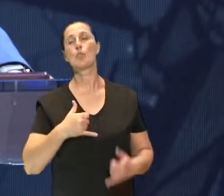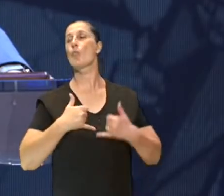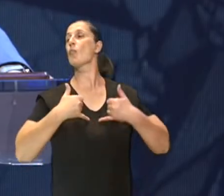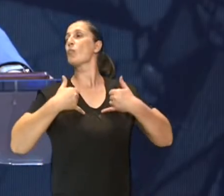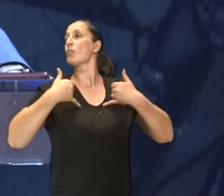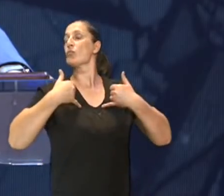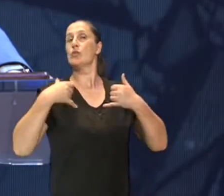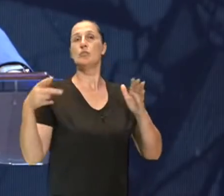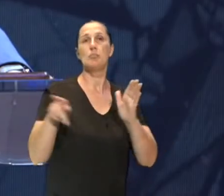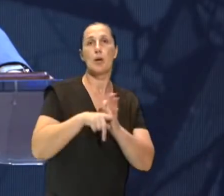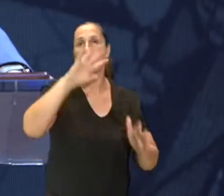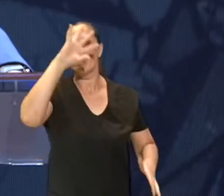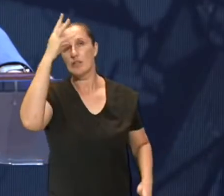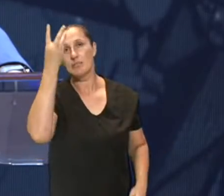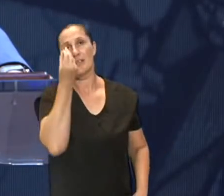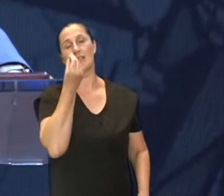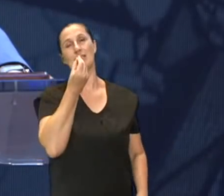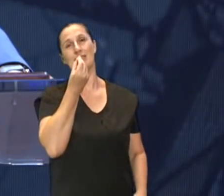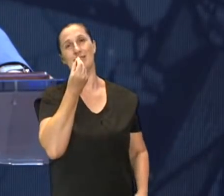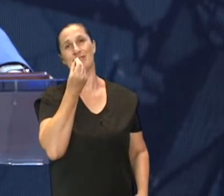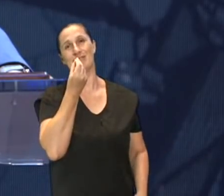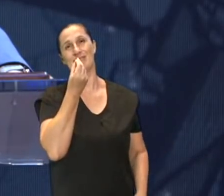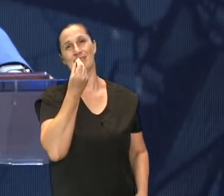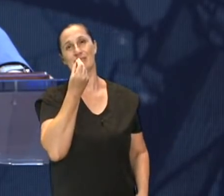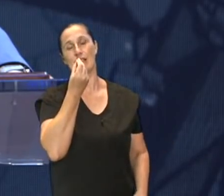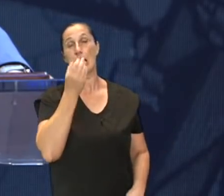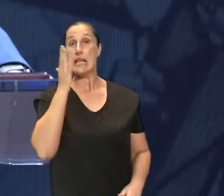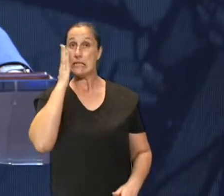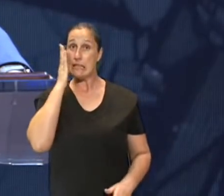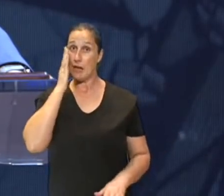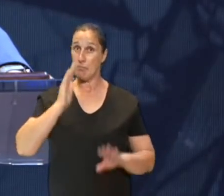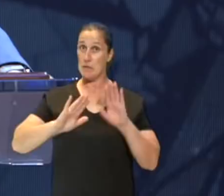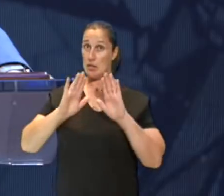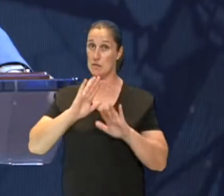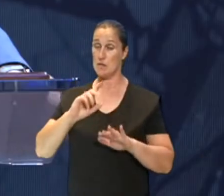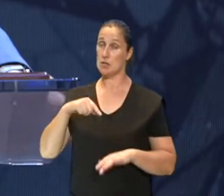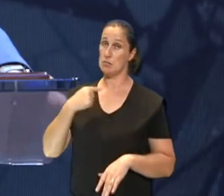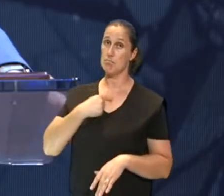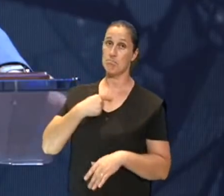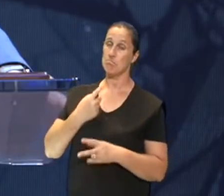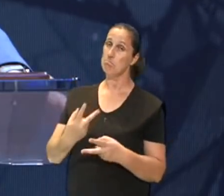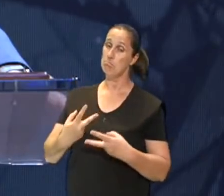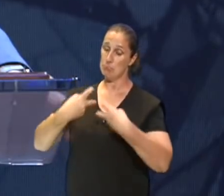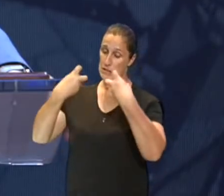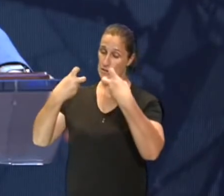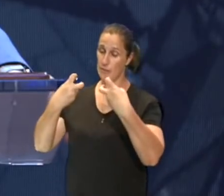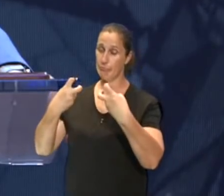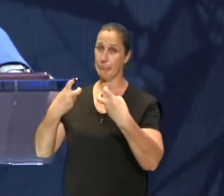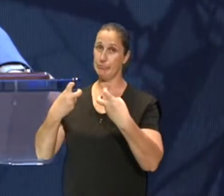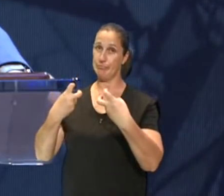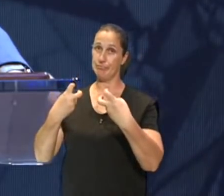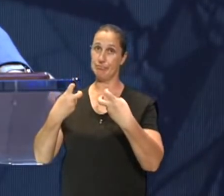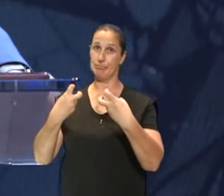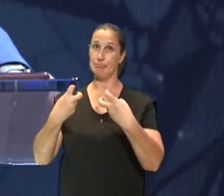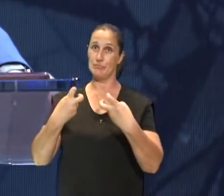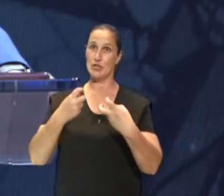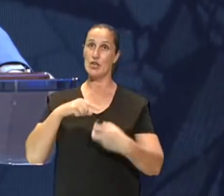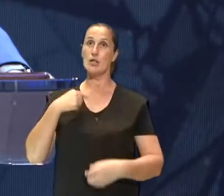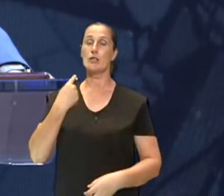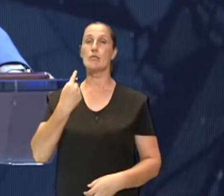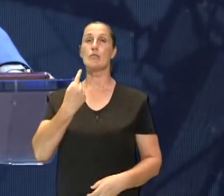Sabe, às vezes a gente não percebe a nossa